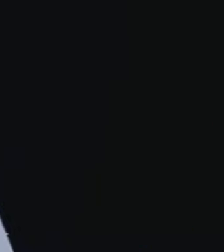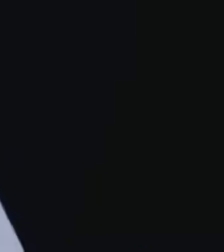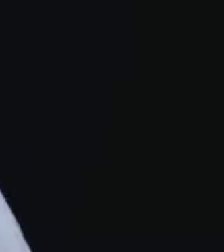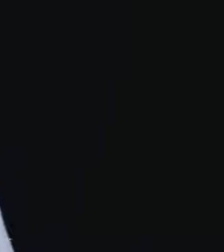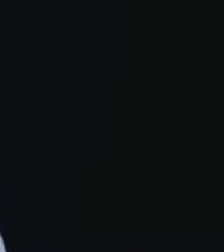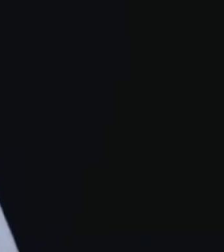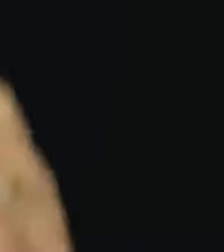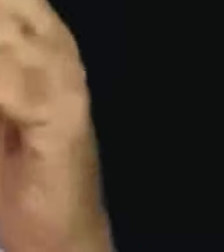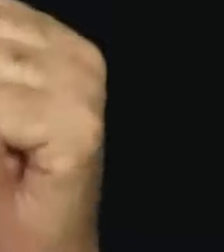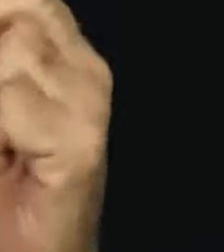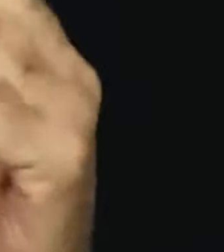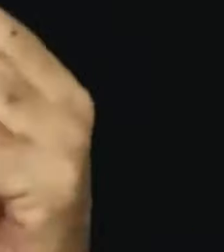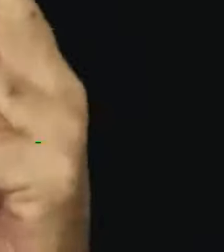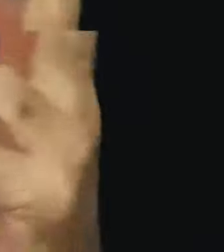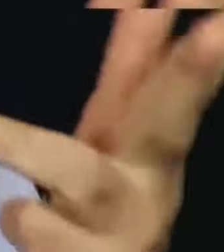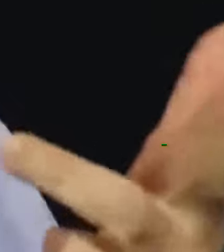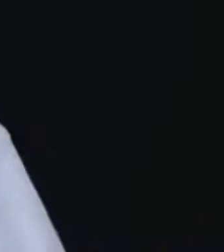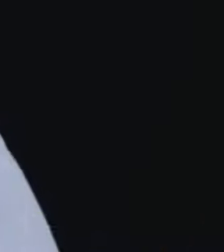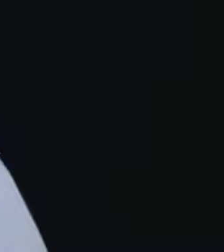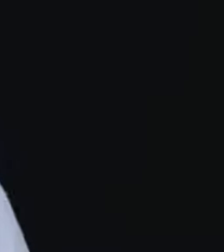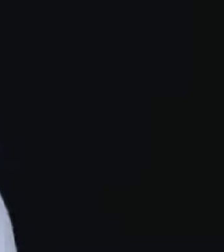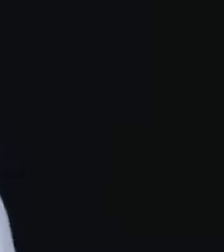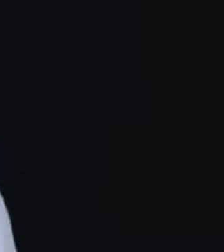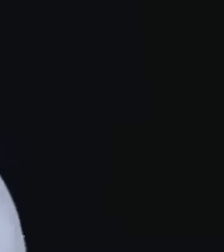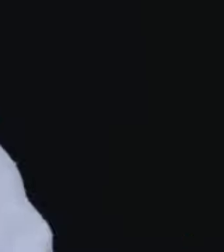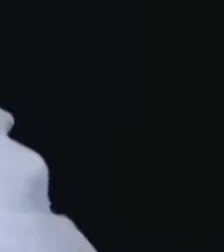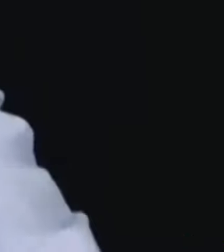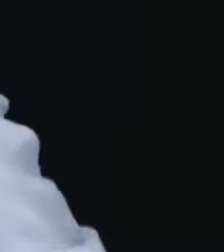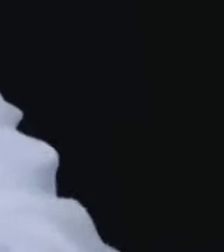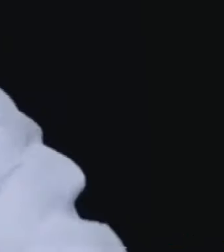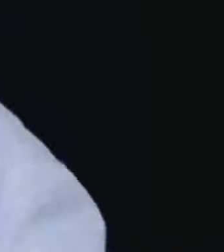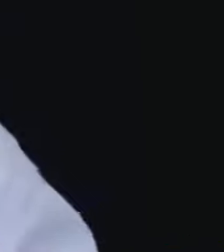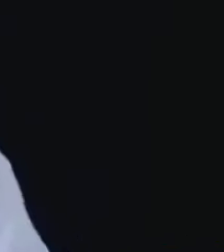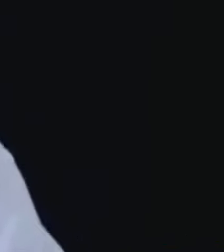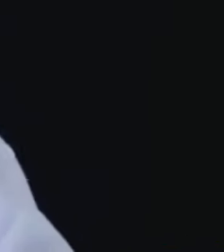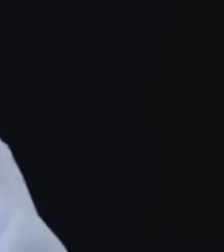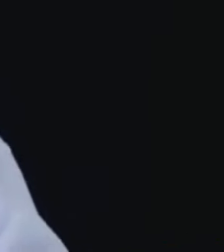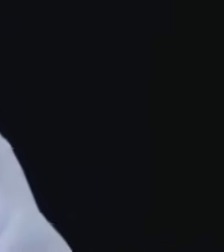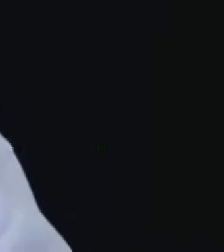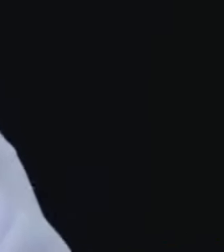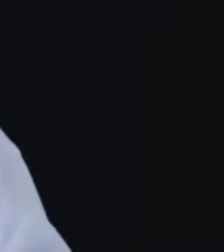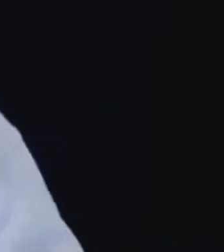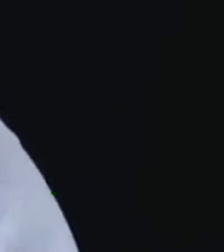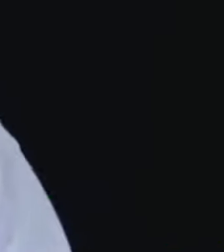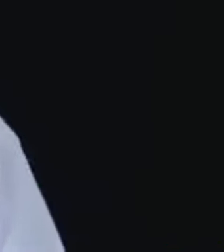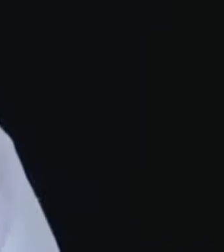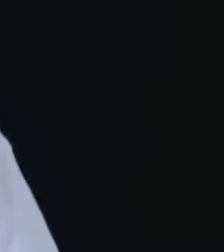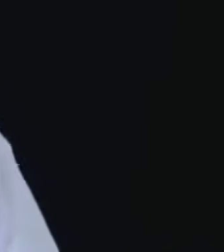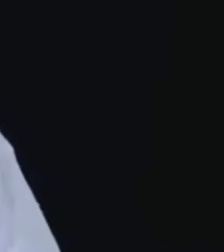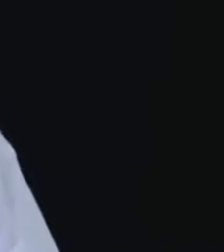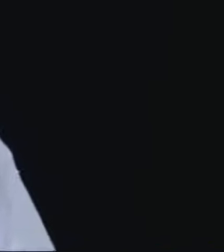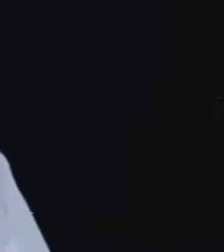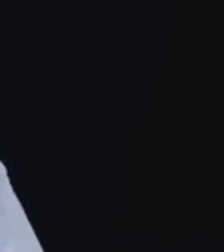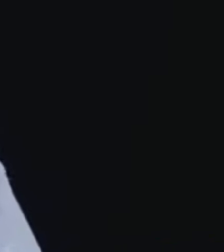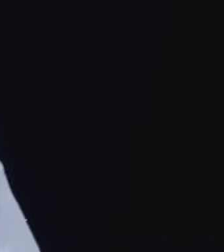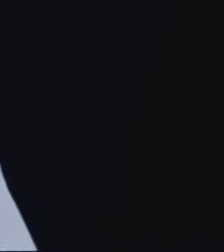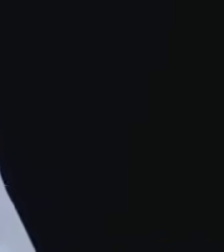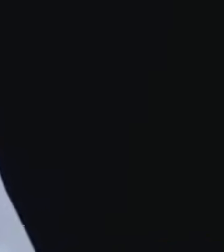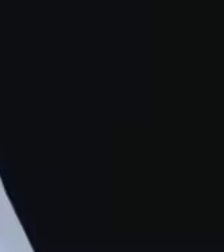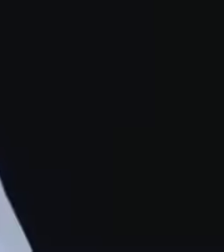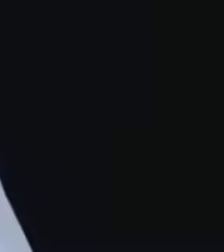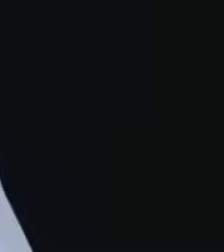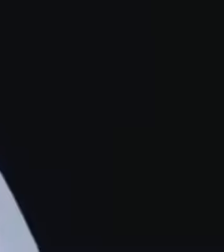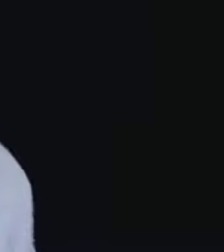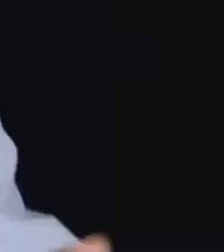de vós, políticos frustrados, que buscais celebridade, que jamais conquistareis